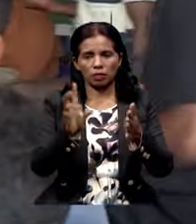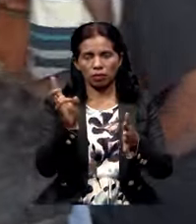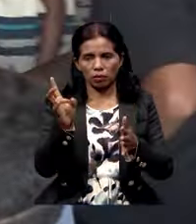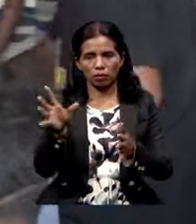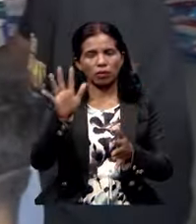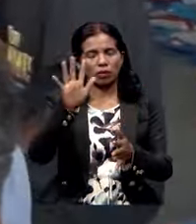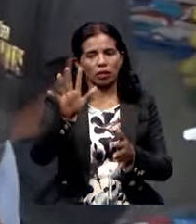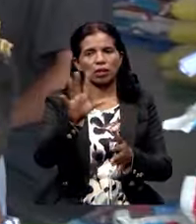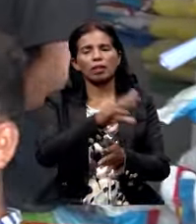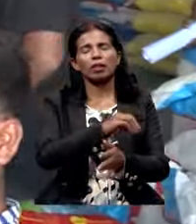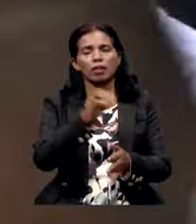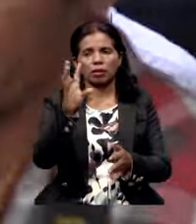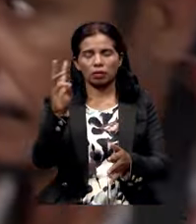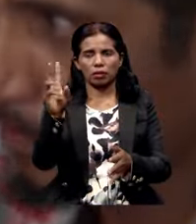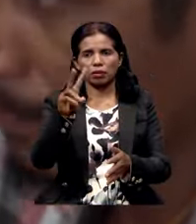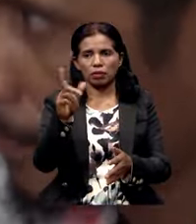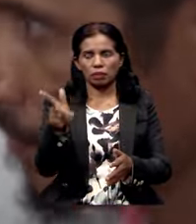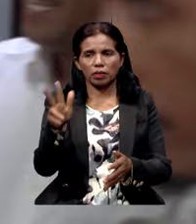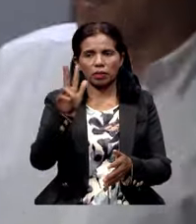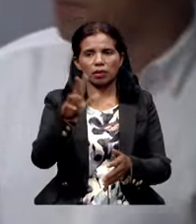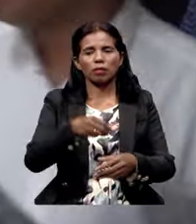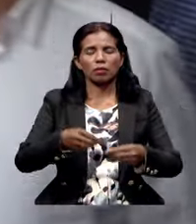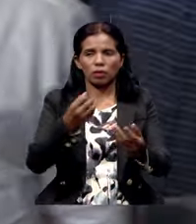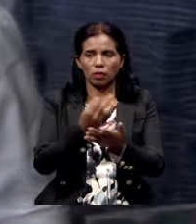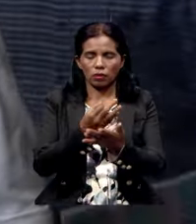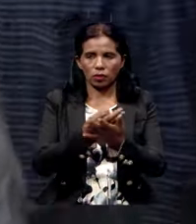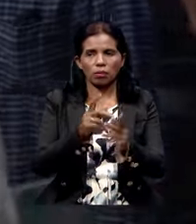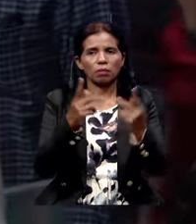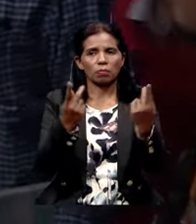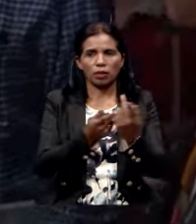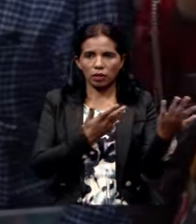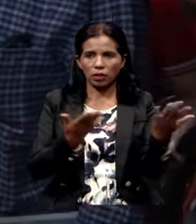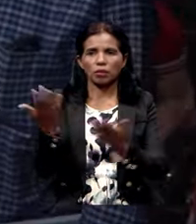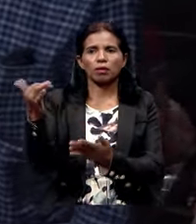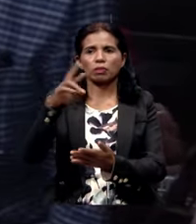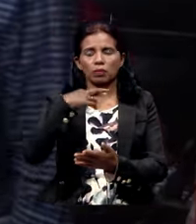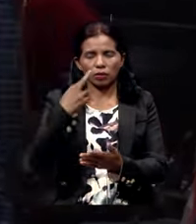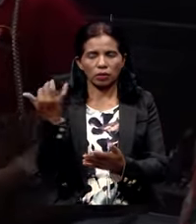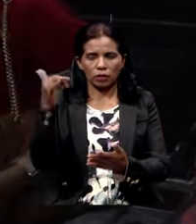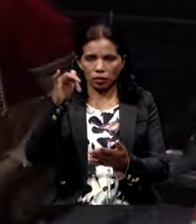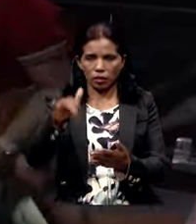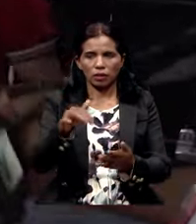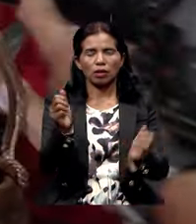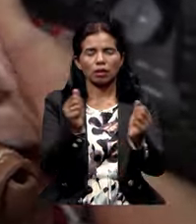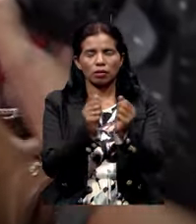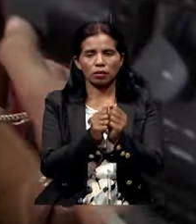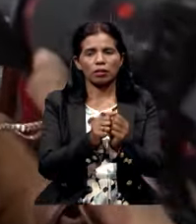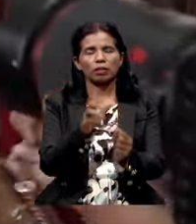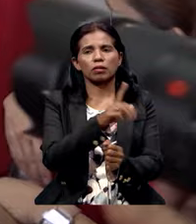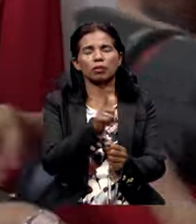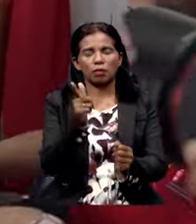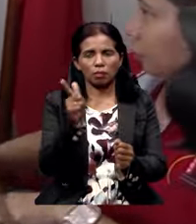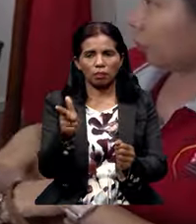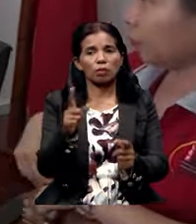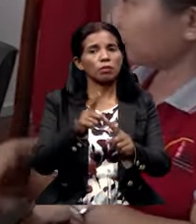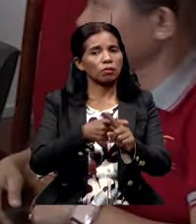bara rengroron resintolu. Odi fos subsídio ba empresa importador sira montante centavos ranulu ba cada kilograma durante fulang nen.